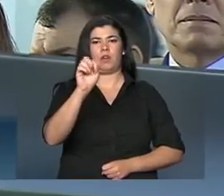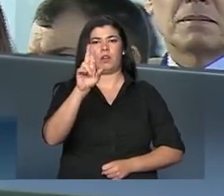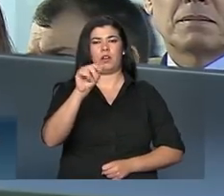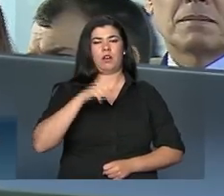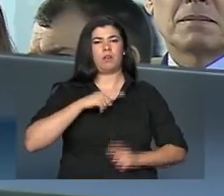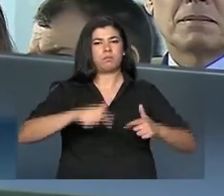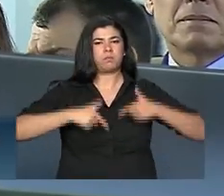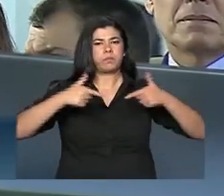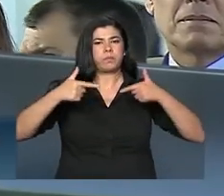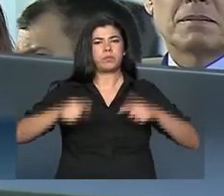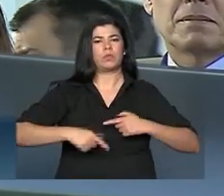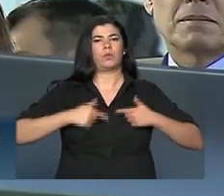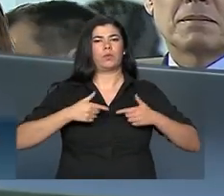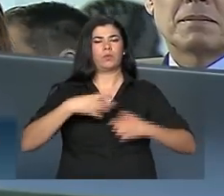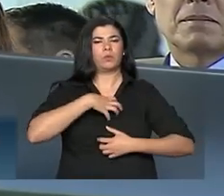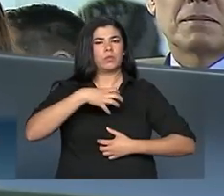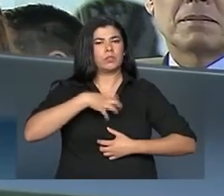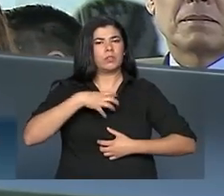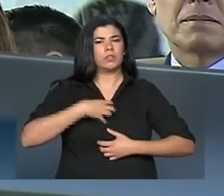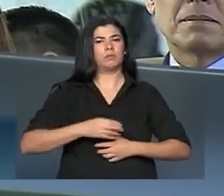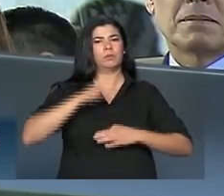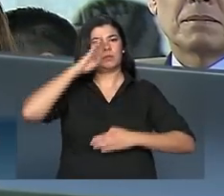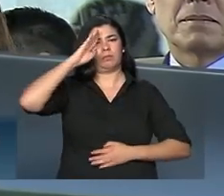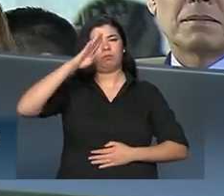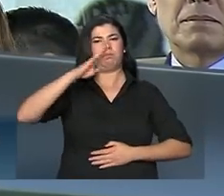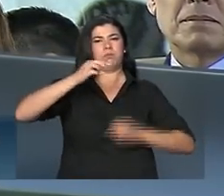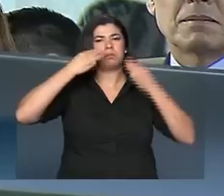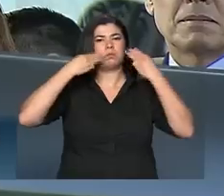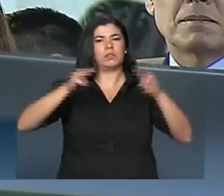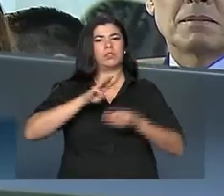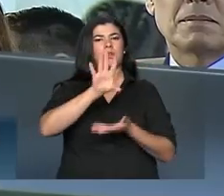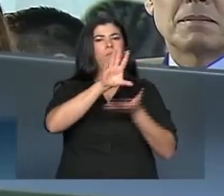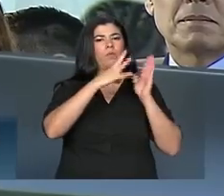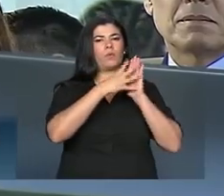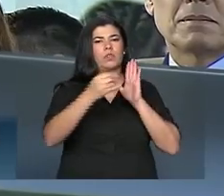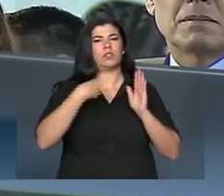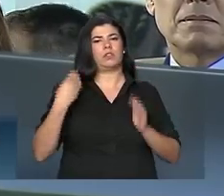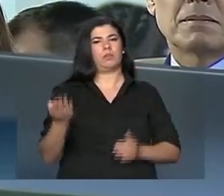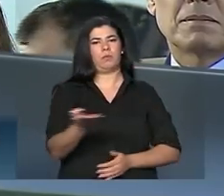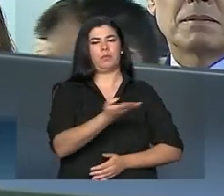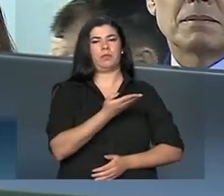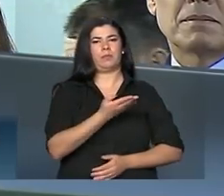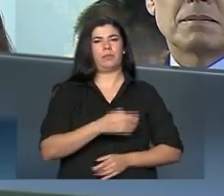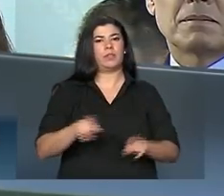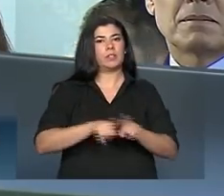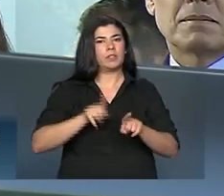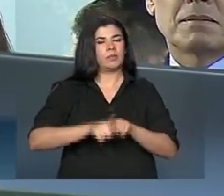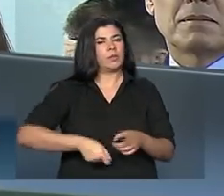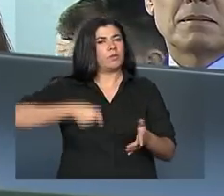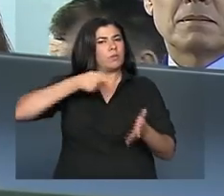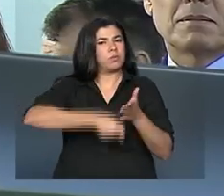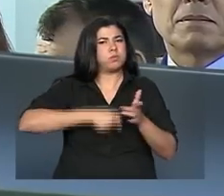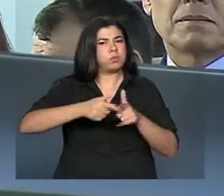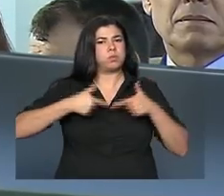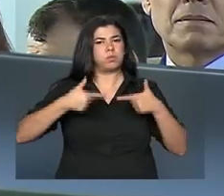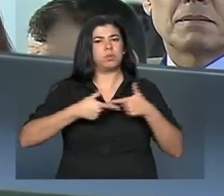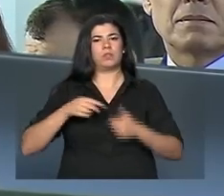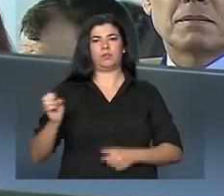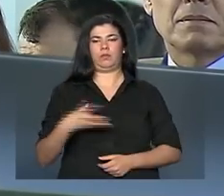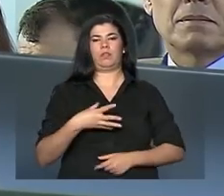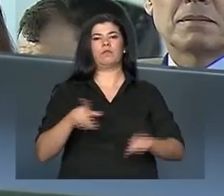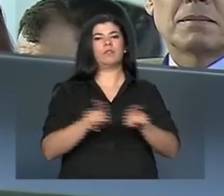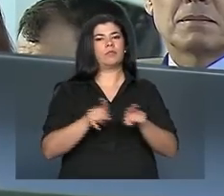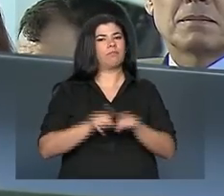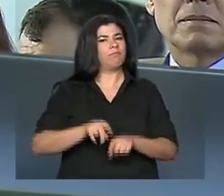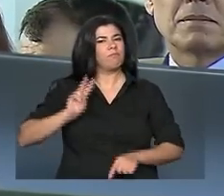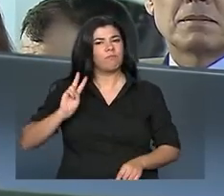e o seu sentimento do dever, exemplos para todos nós. Os desafios são novos, os valores